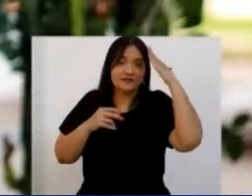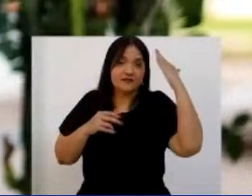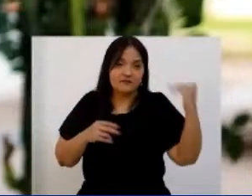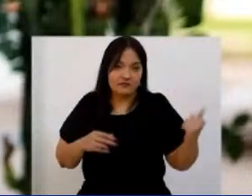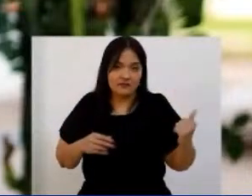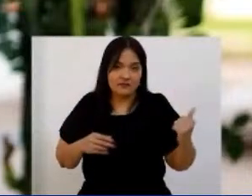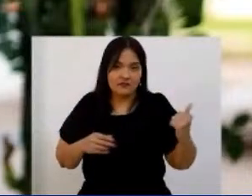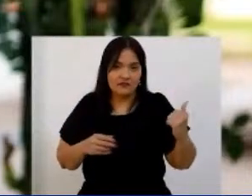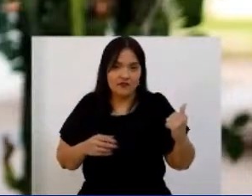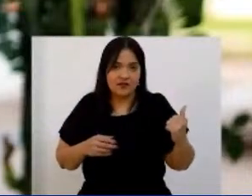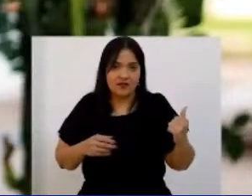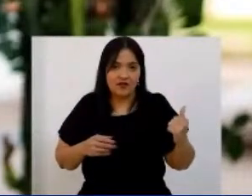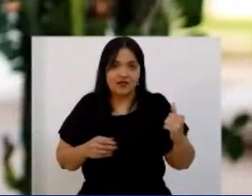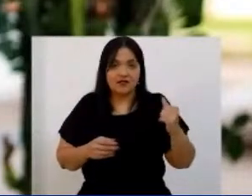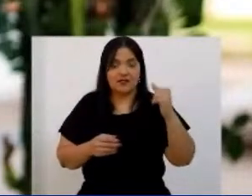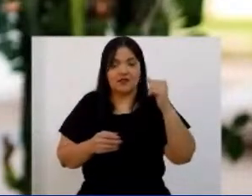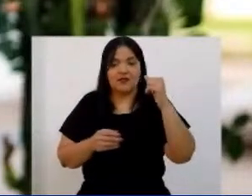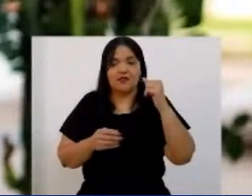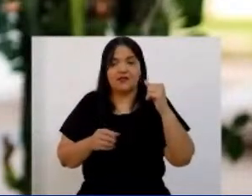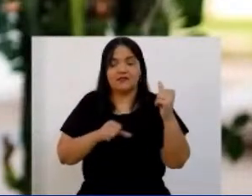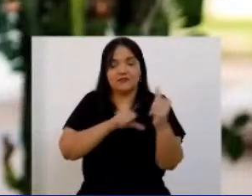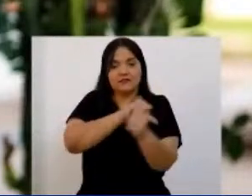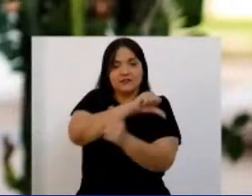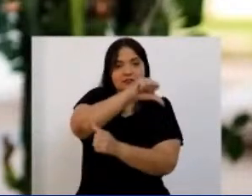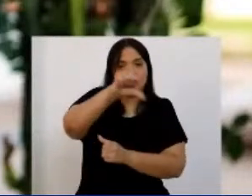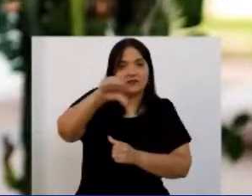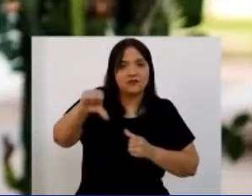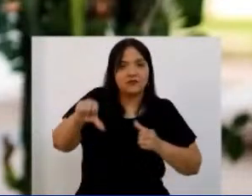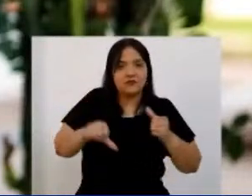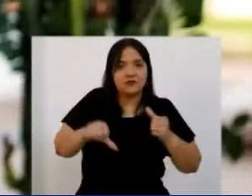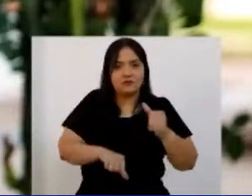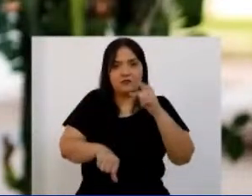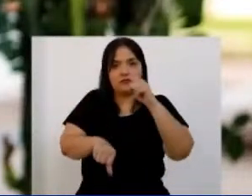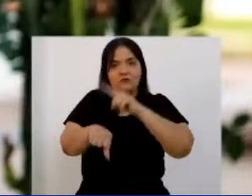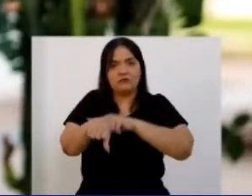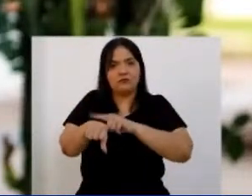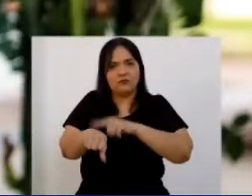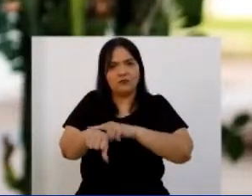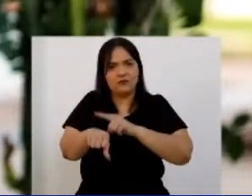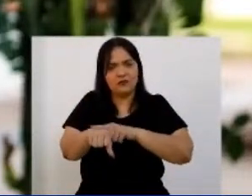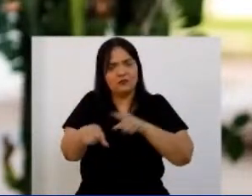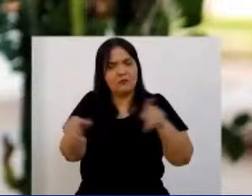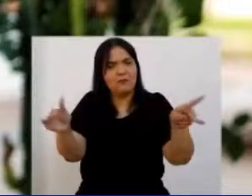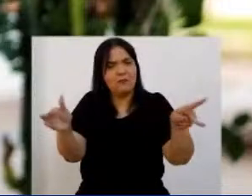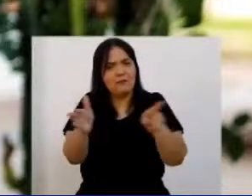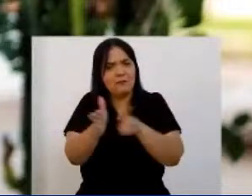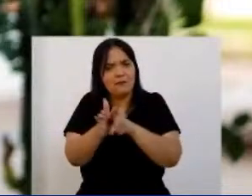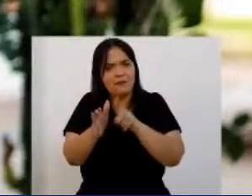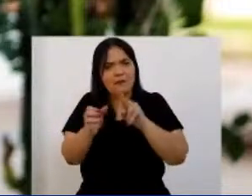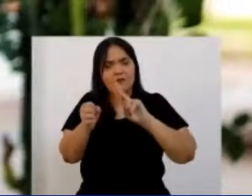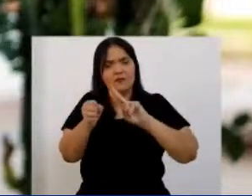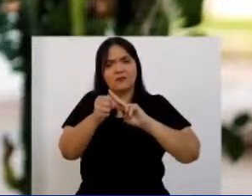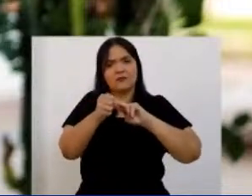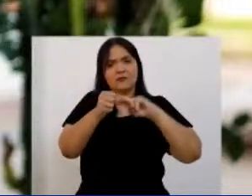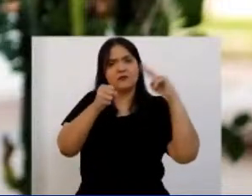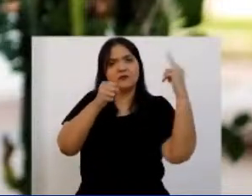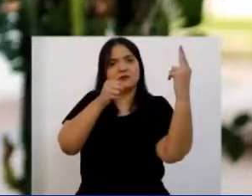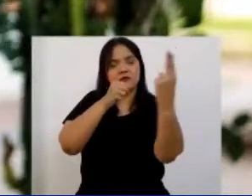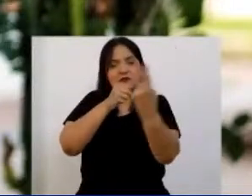ele se tornou permanente na universidade. Porque a sua